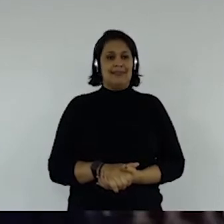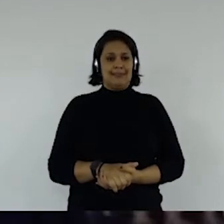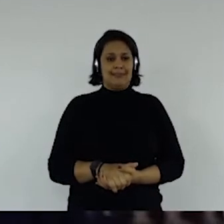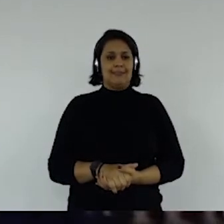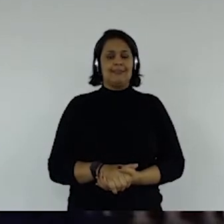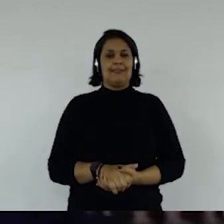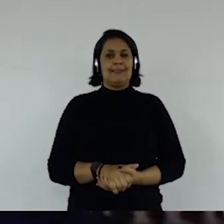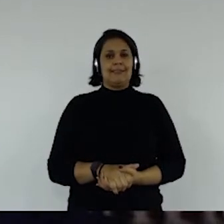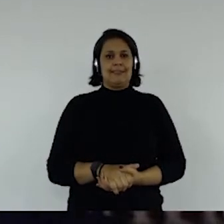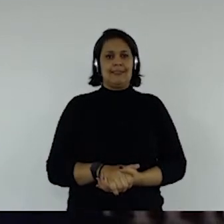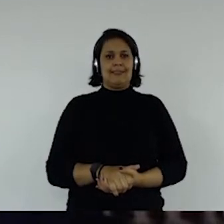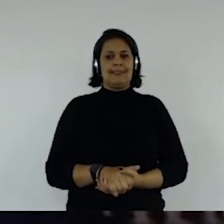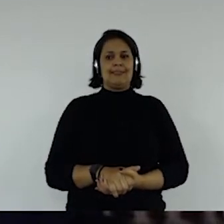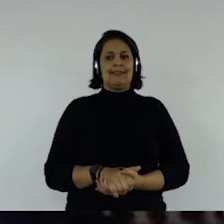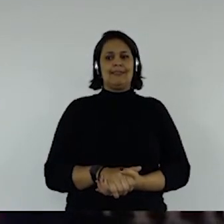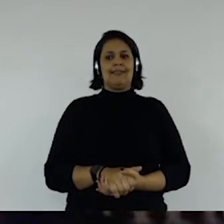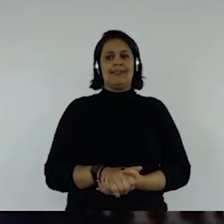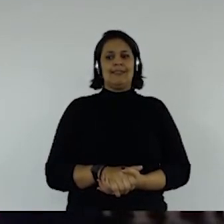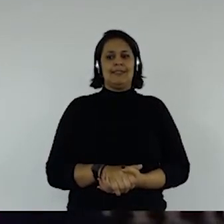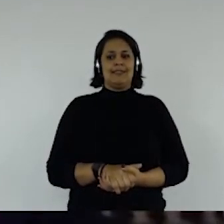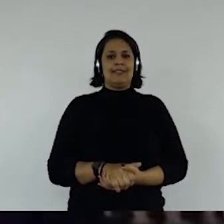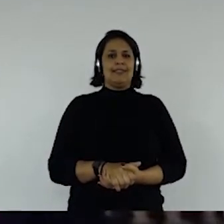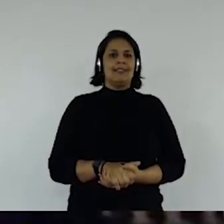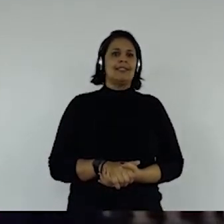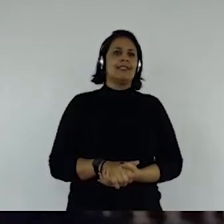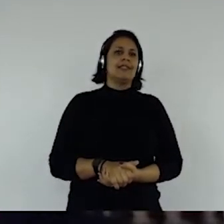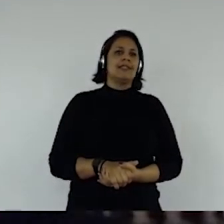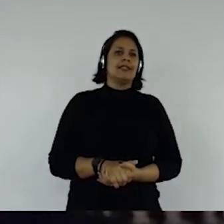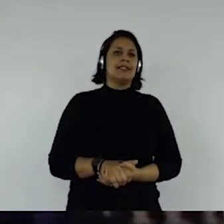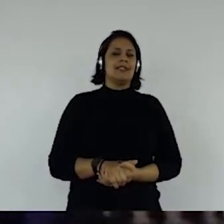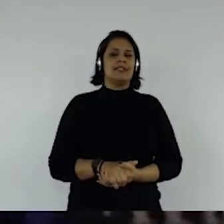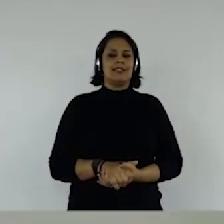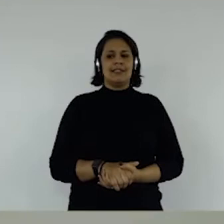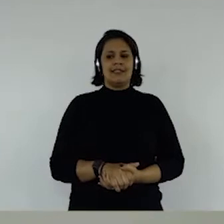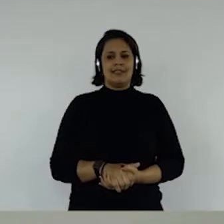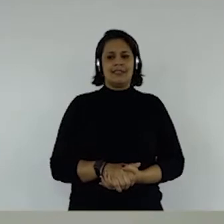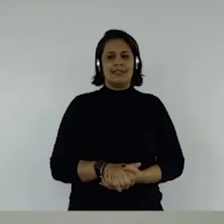5. Ups. Bom,